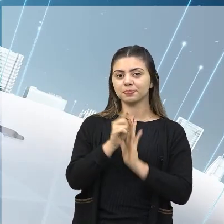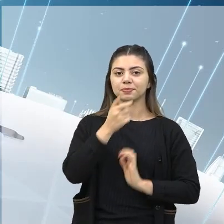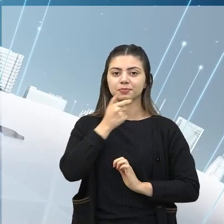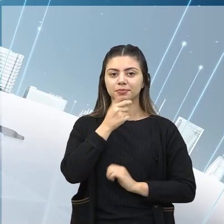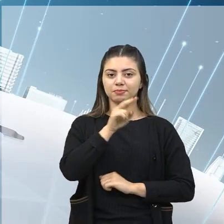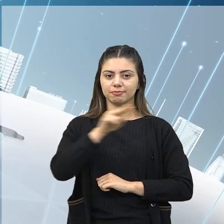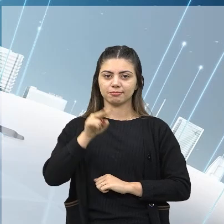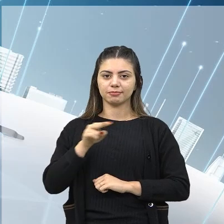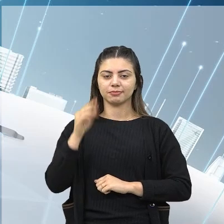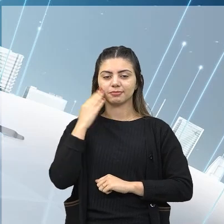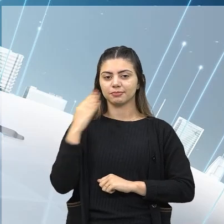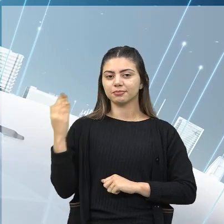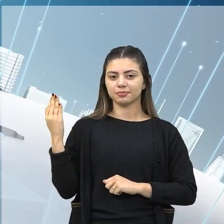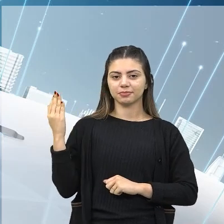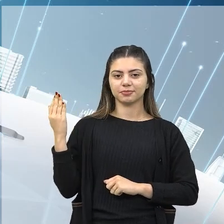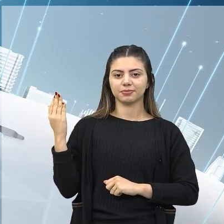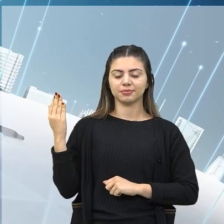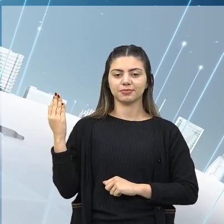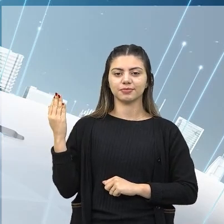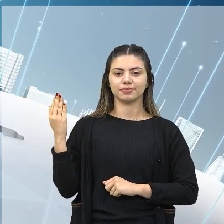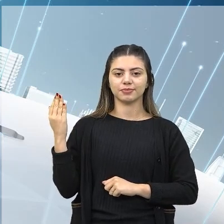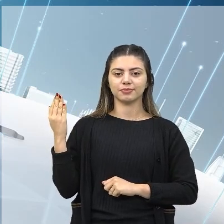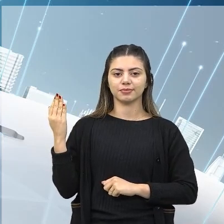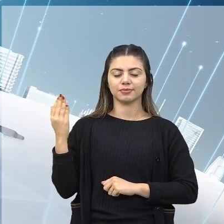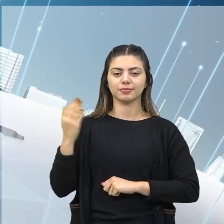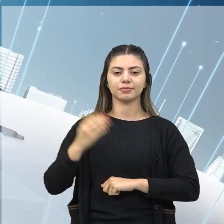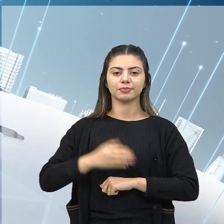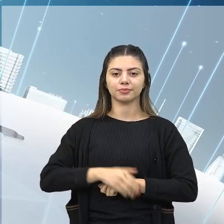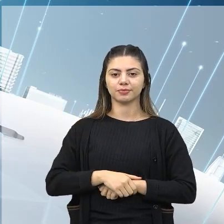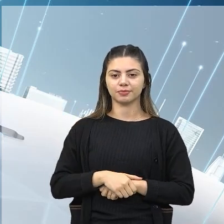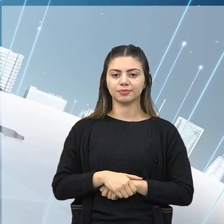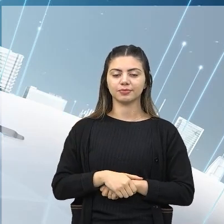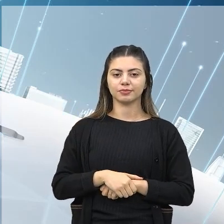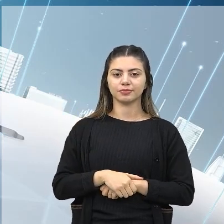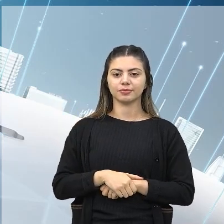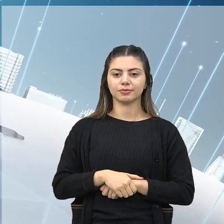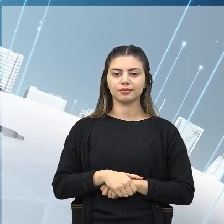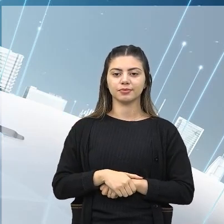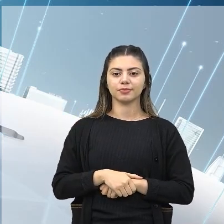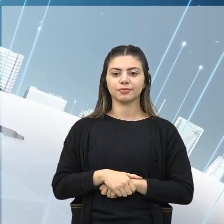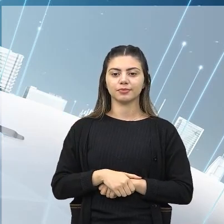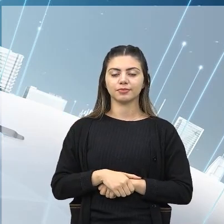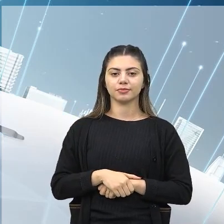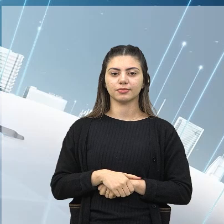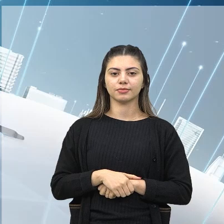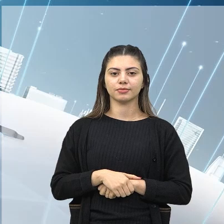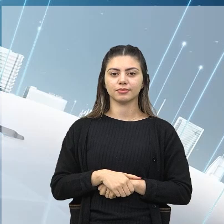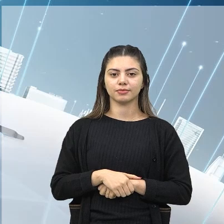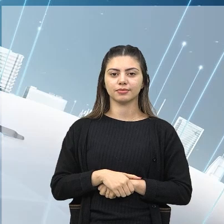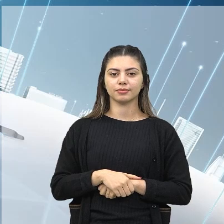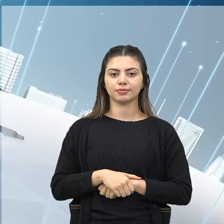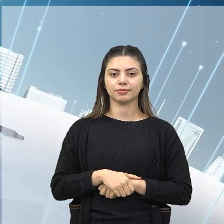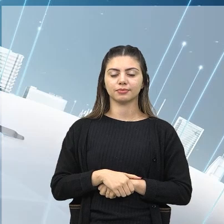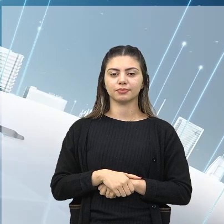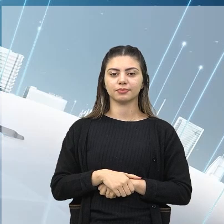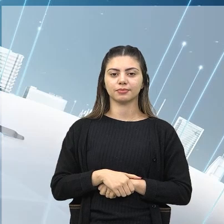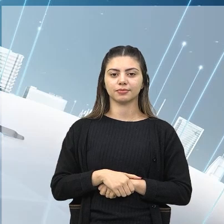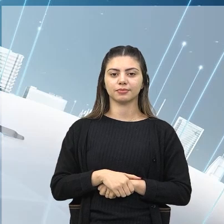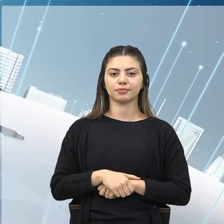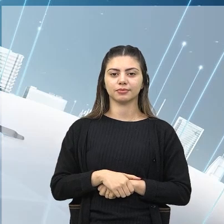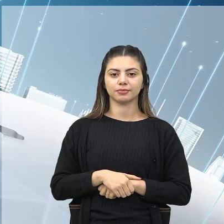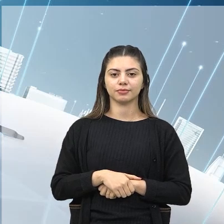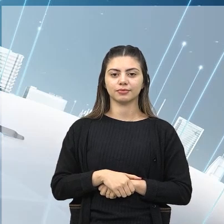like in 50 years? What do you think the world will look like in